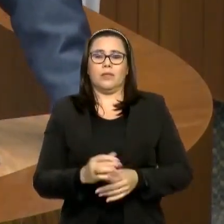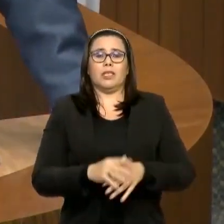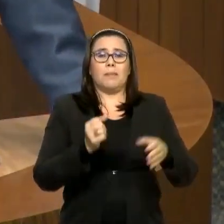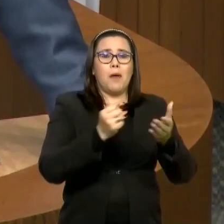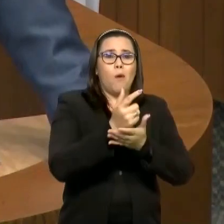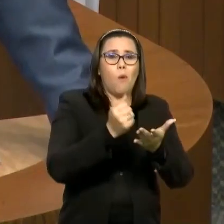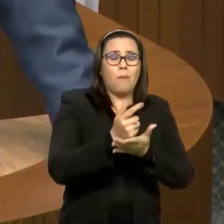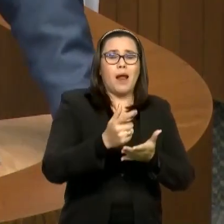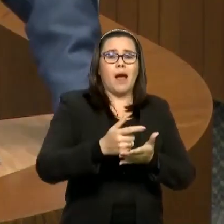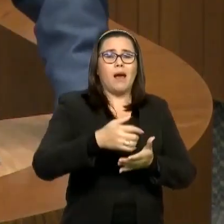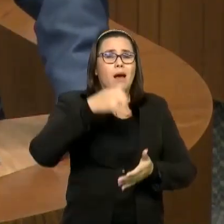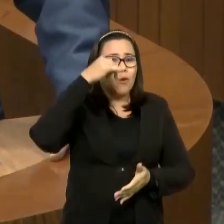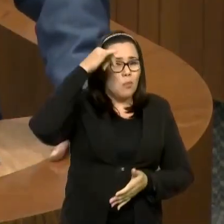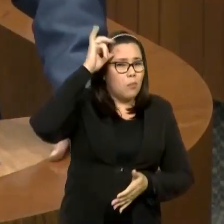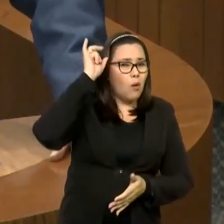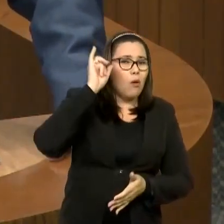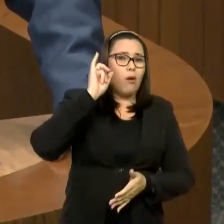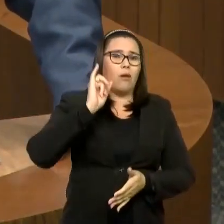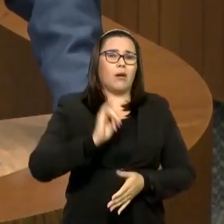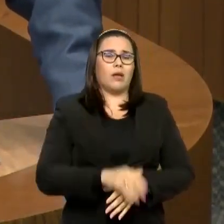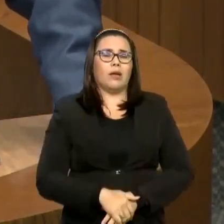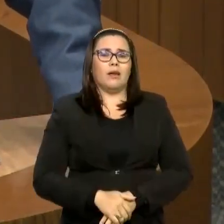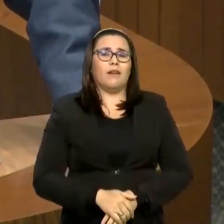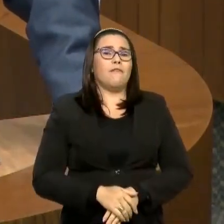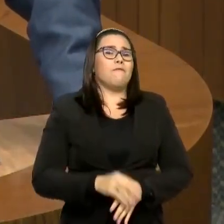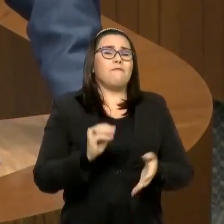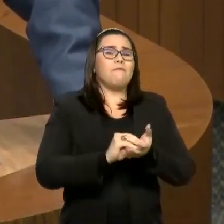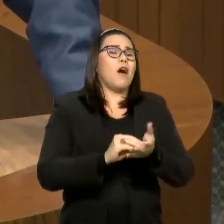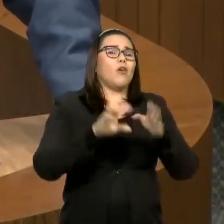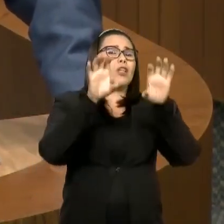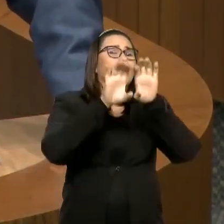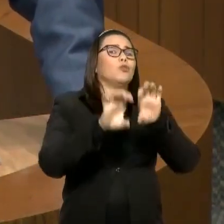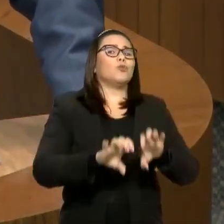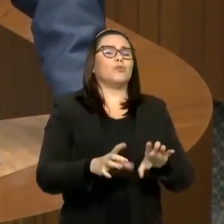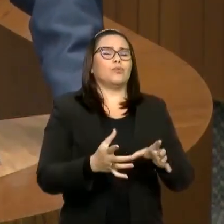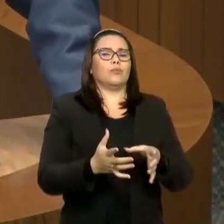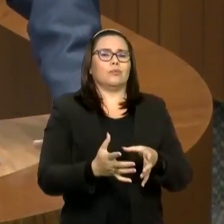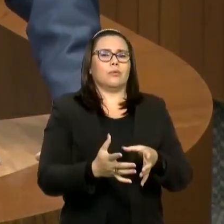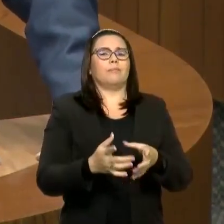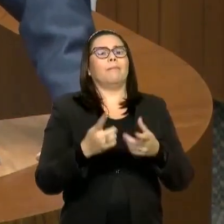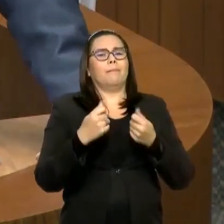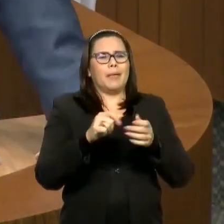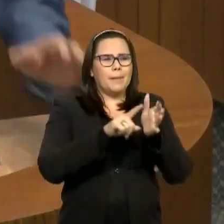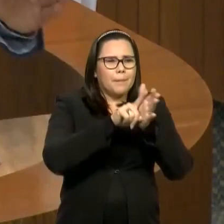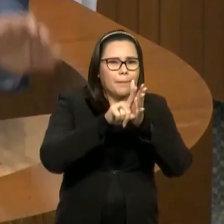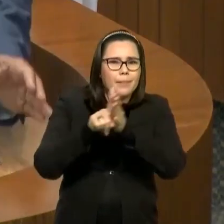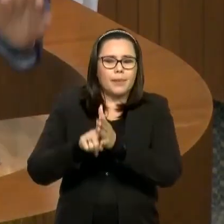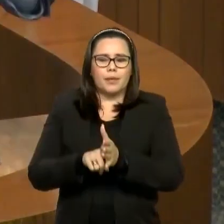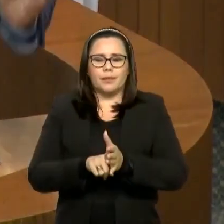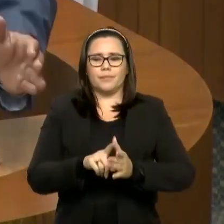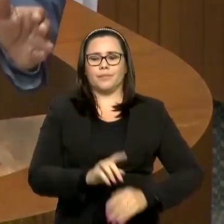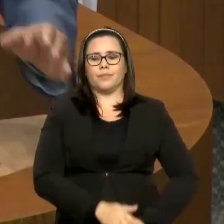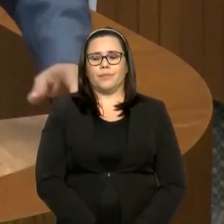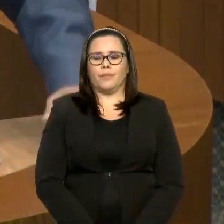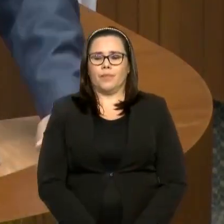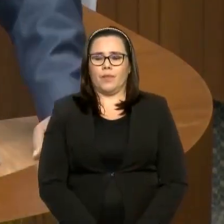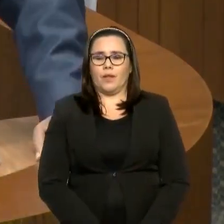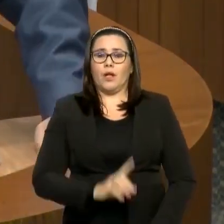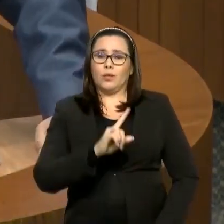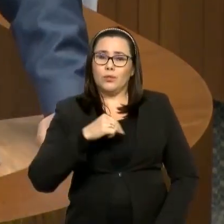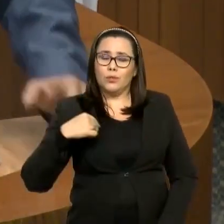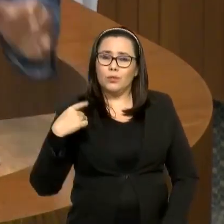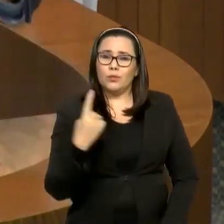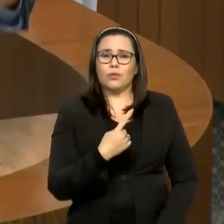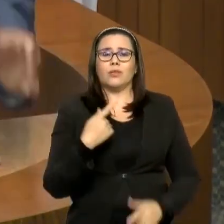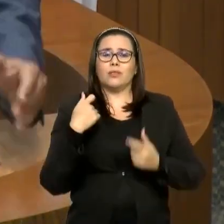com o governador Carlos Brandão sobre esse processo. Ele é sensível. E nós precisamos buscar formas, junto